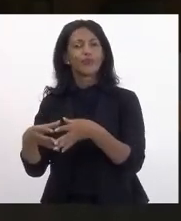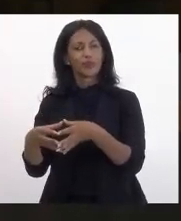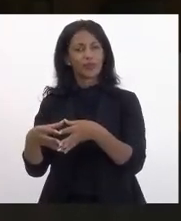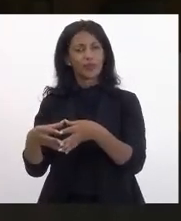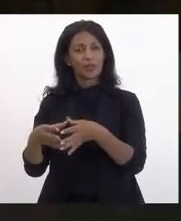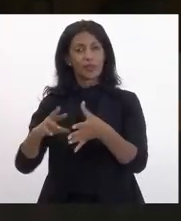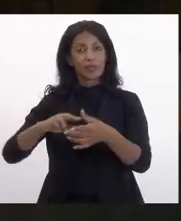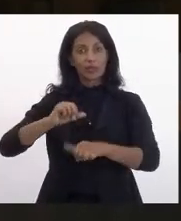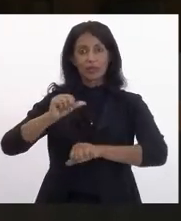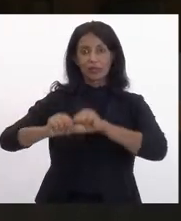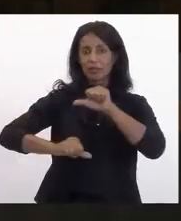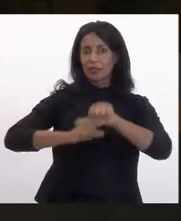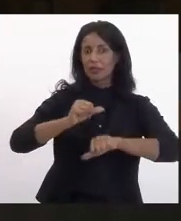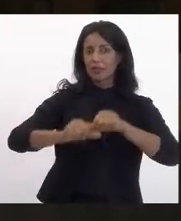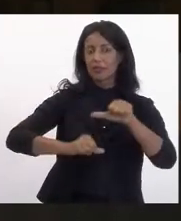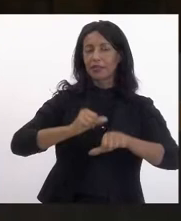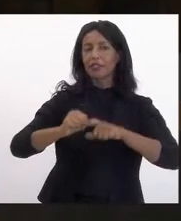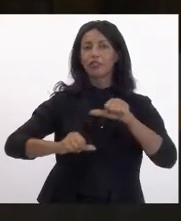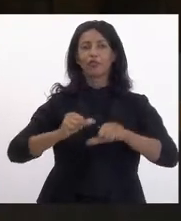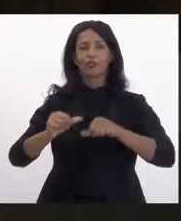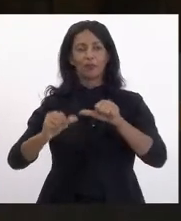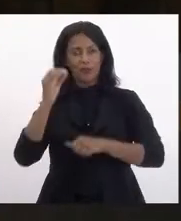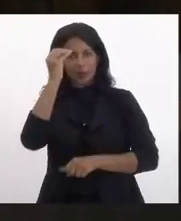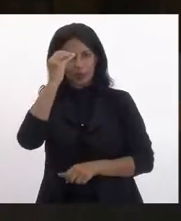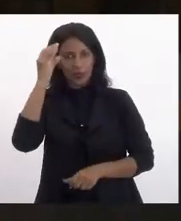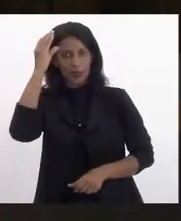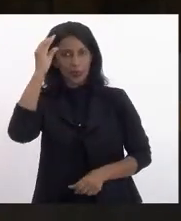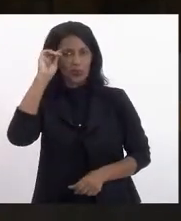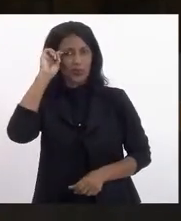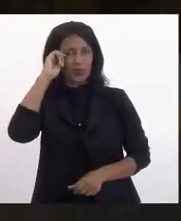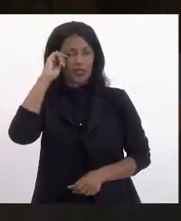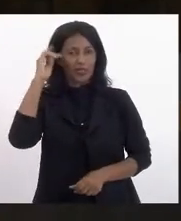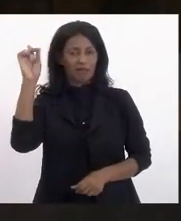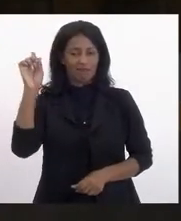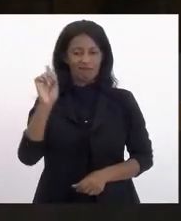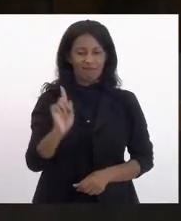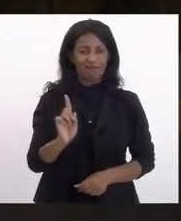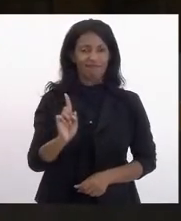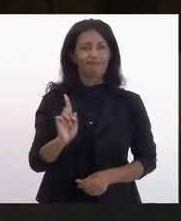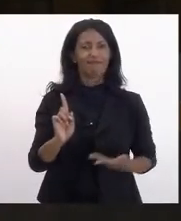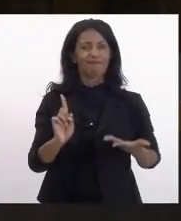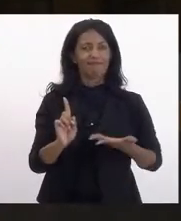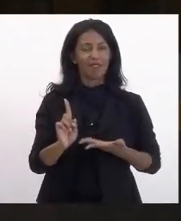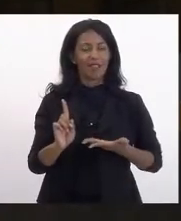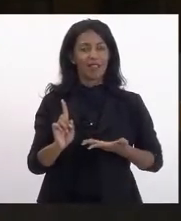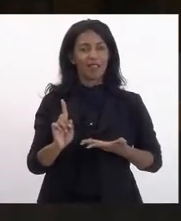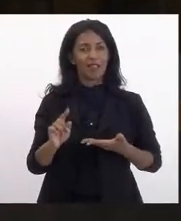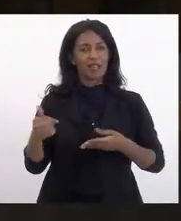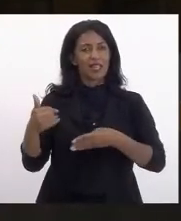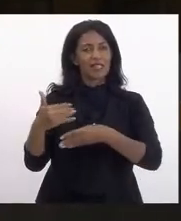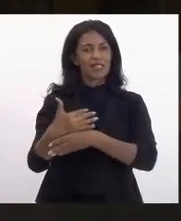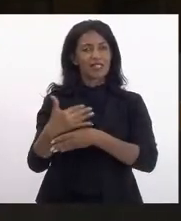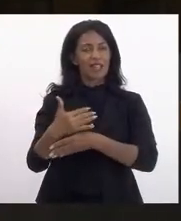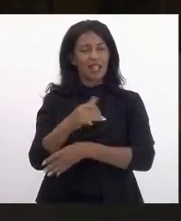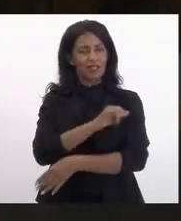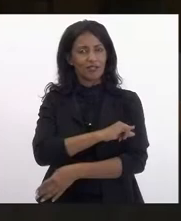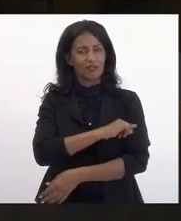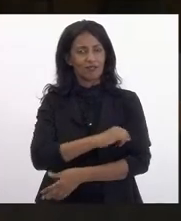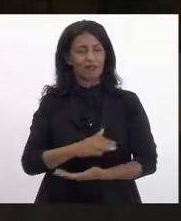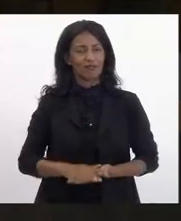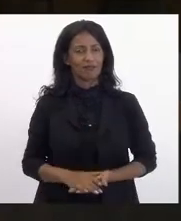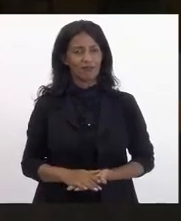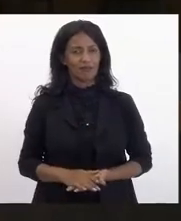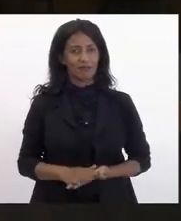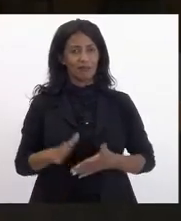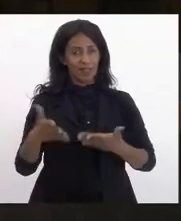de transformação e ressignificação da cultura negra e da presença negra, sobretudo na cidade do Rio de Janeiro.